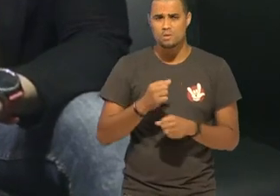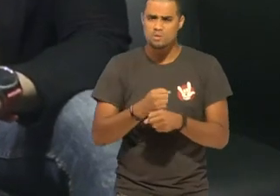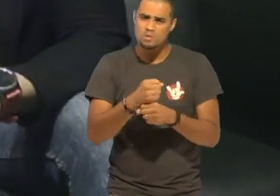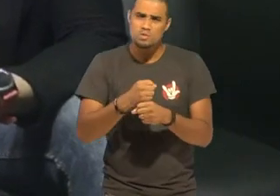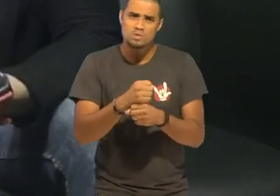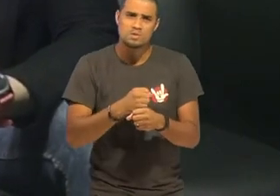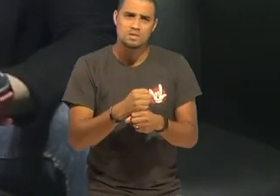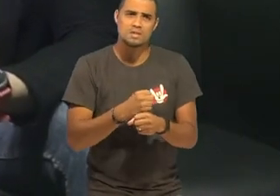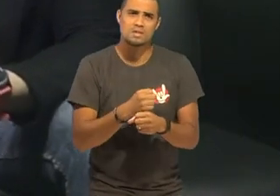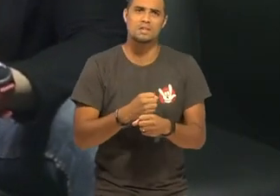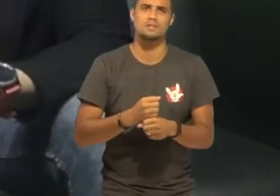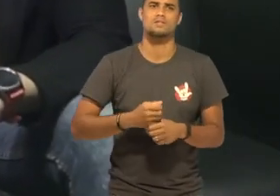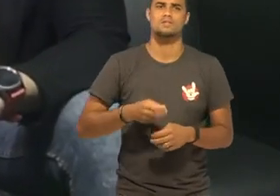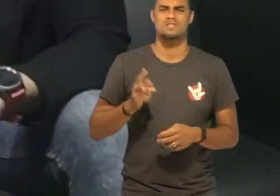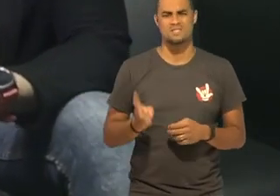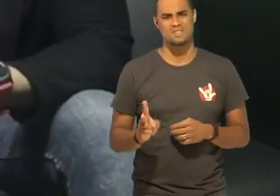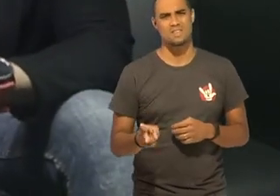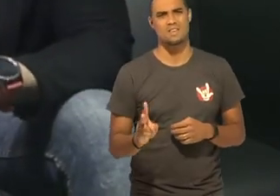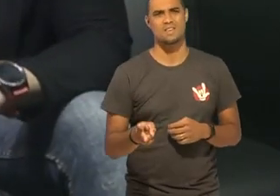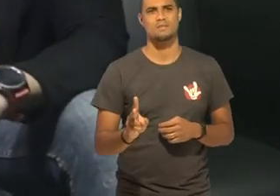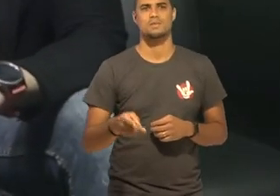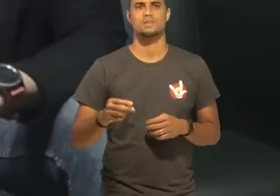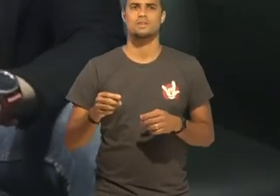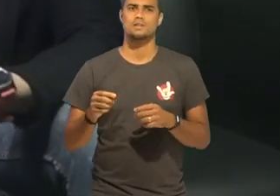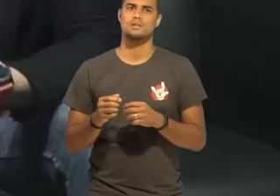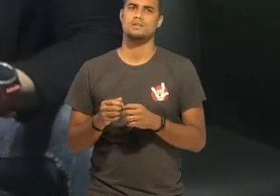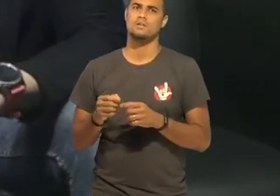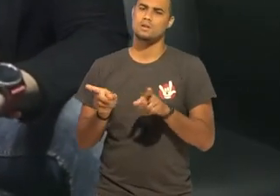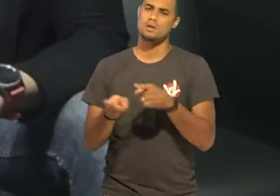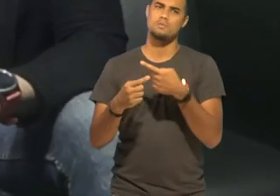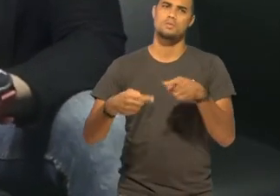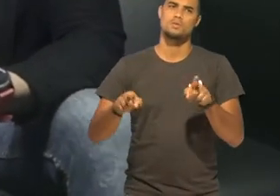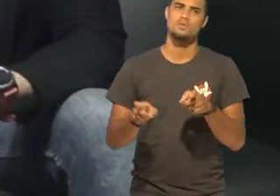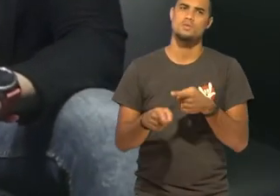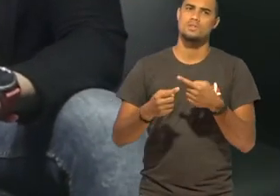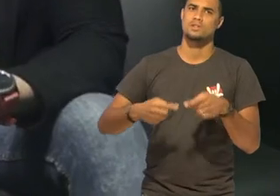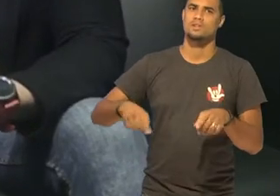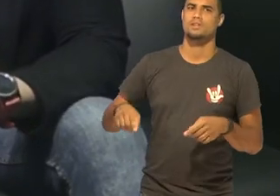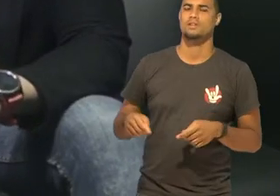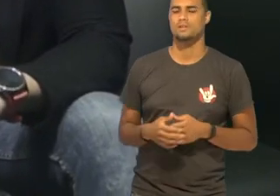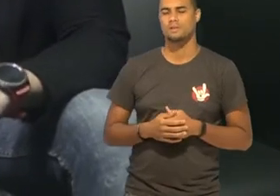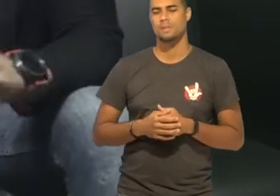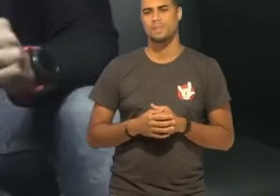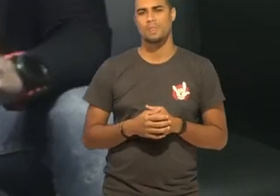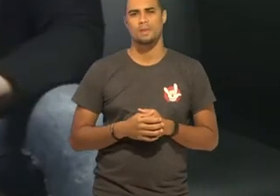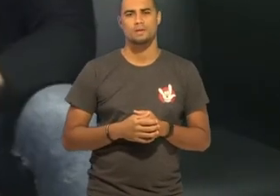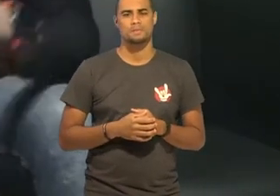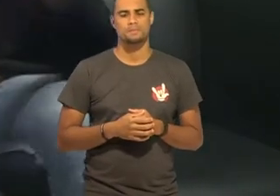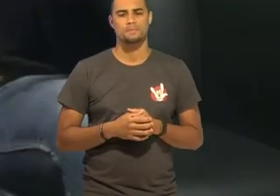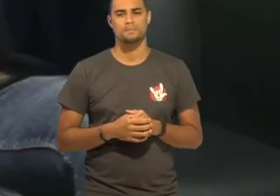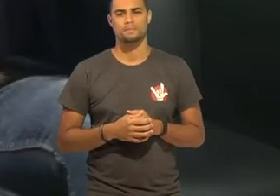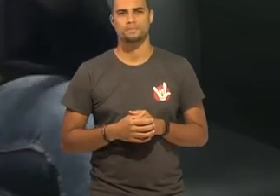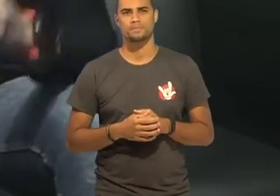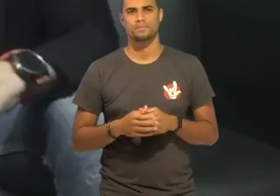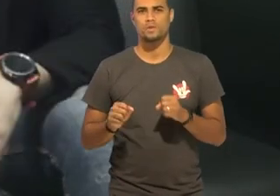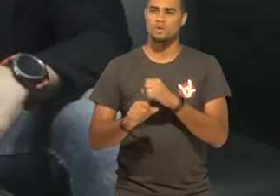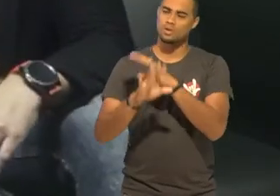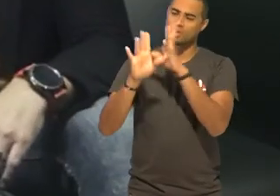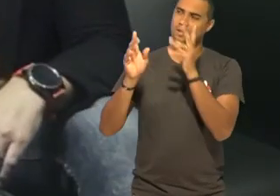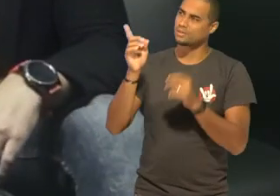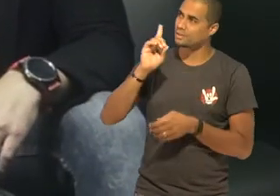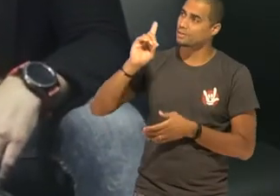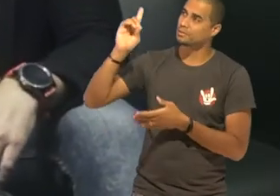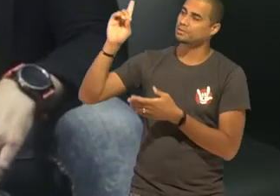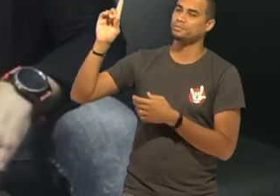porque ela tá tantos anos conosco que... Mas, de fato, ela é marcante. Glória a Deus. Muito